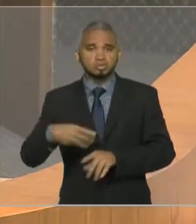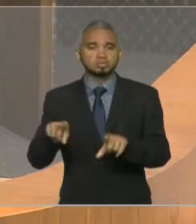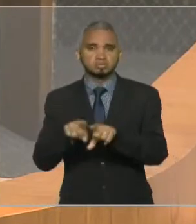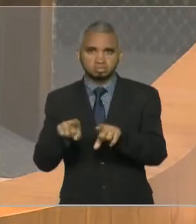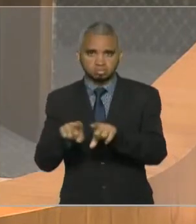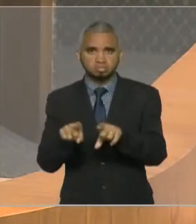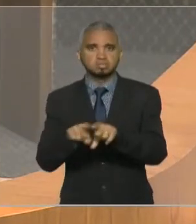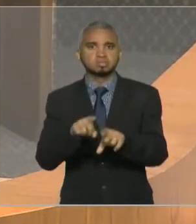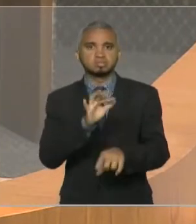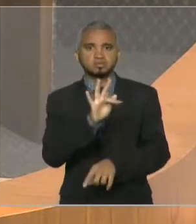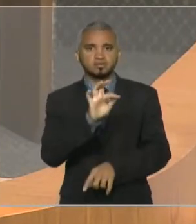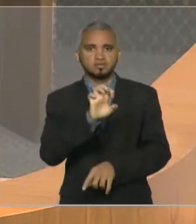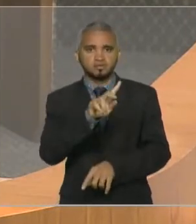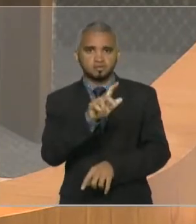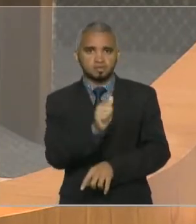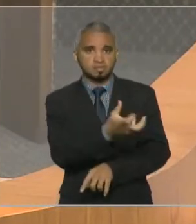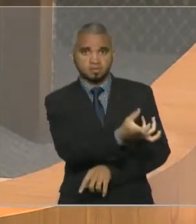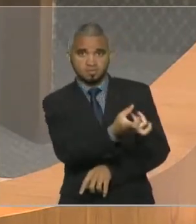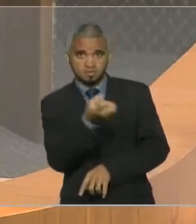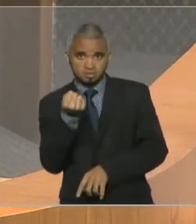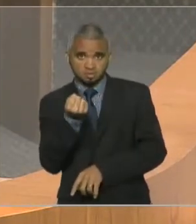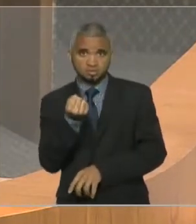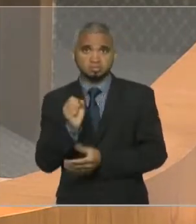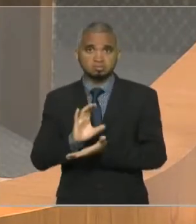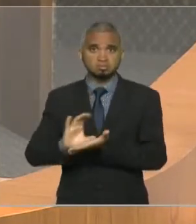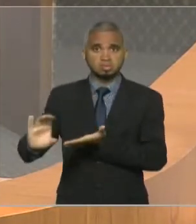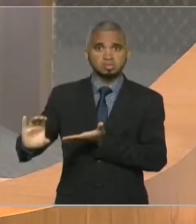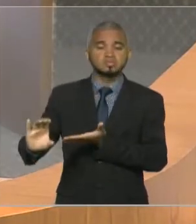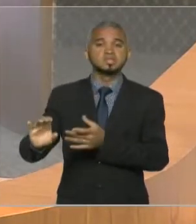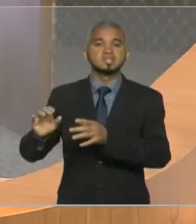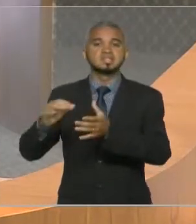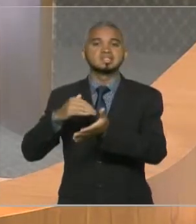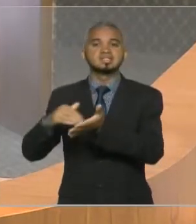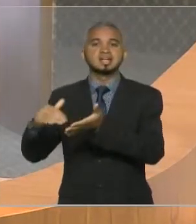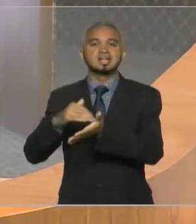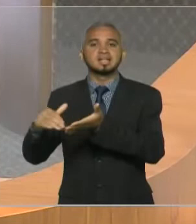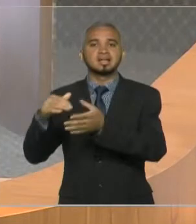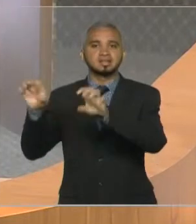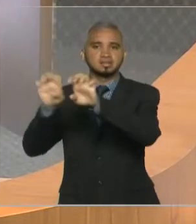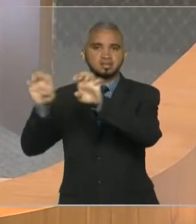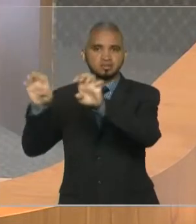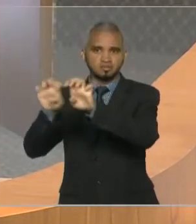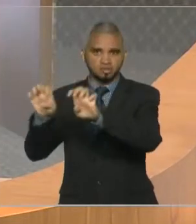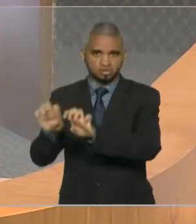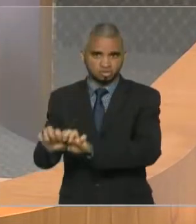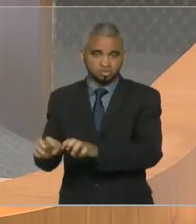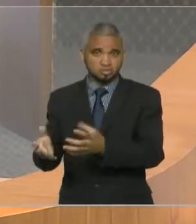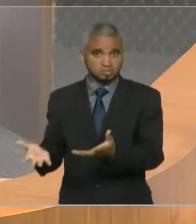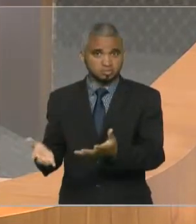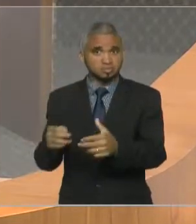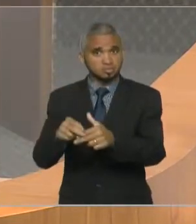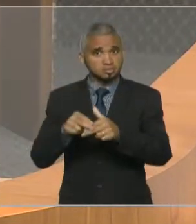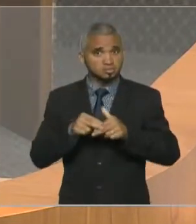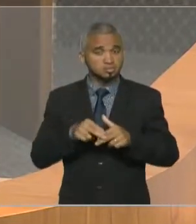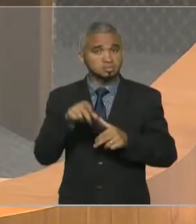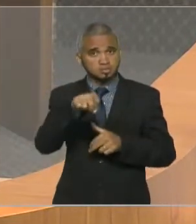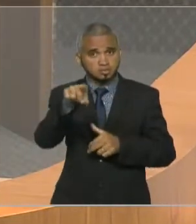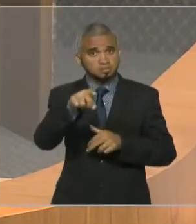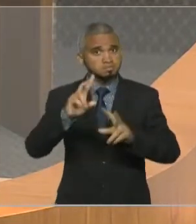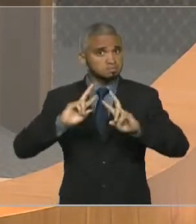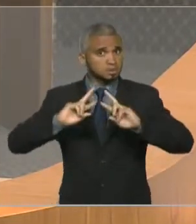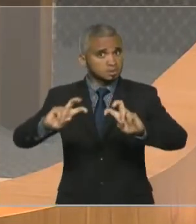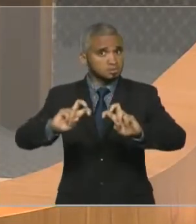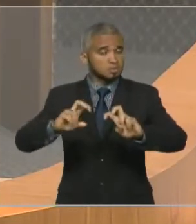do FEPA para a Secretaria de Infraestrutura. Então, vejam a importância de aprovação desse